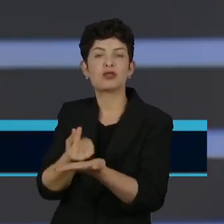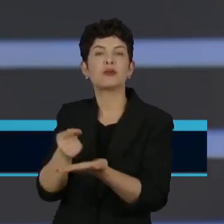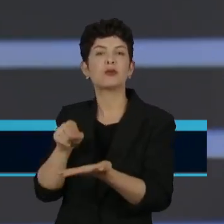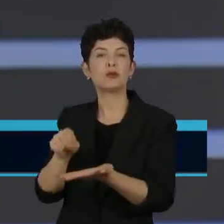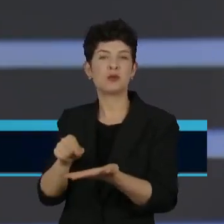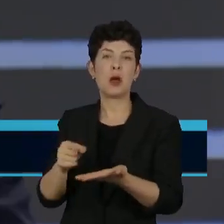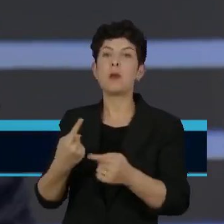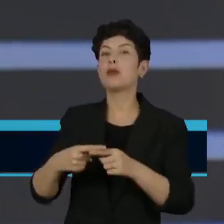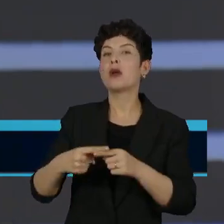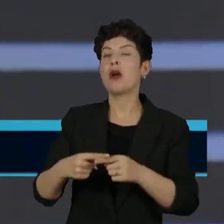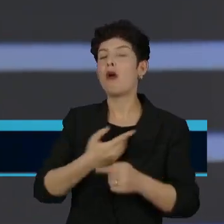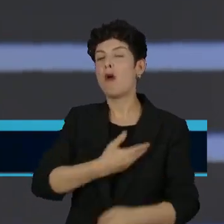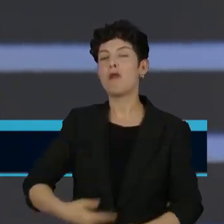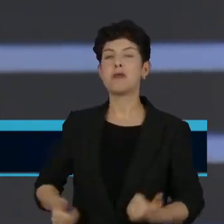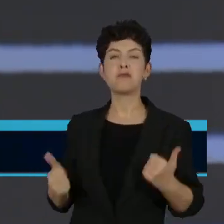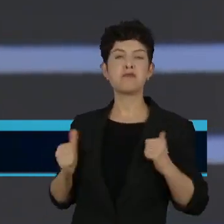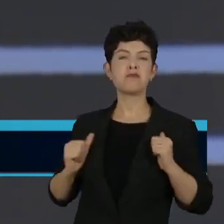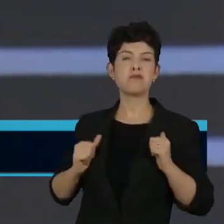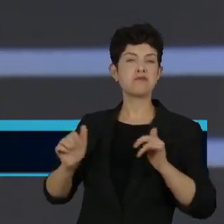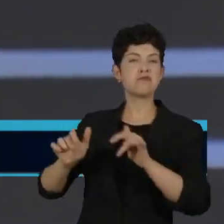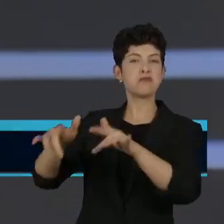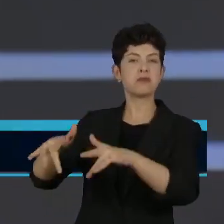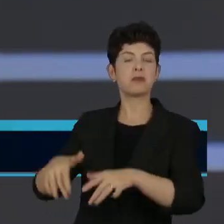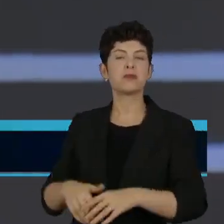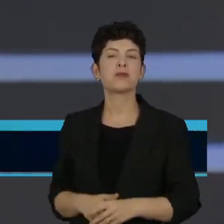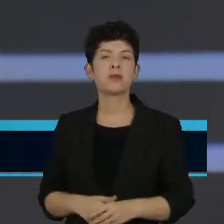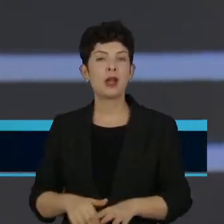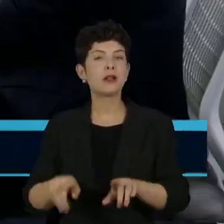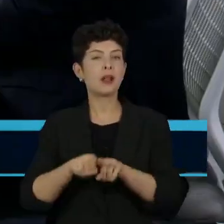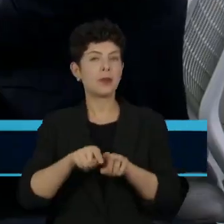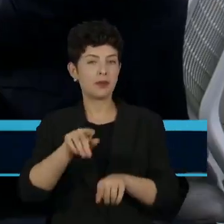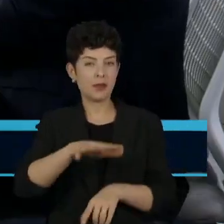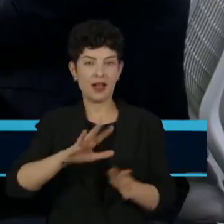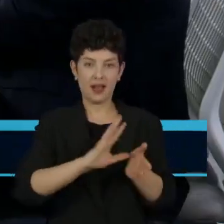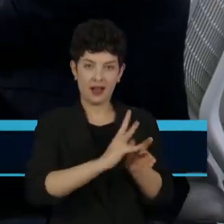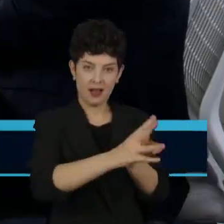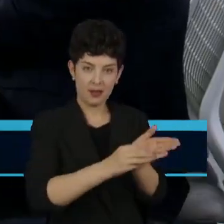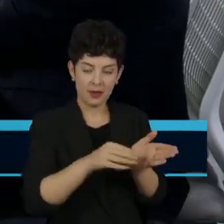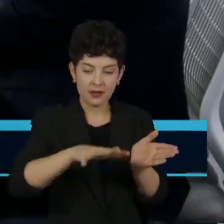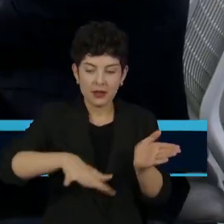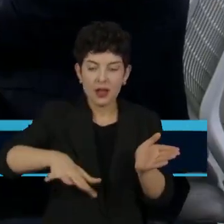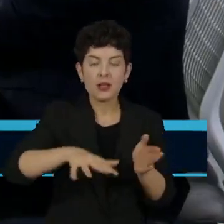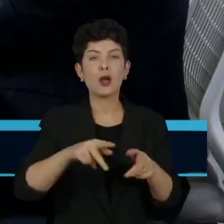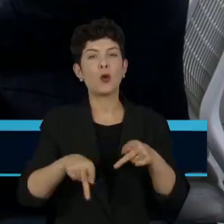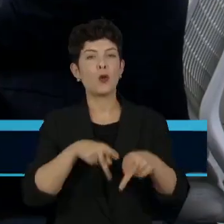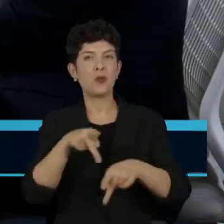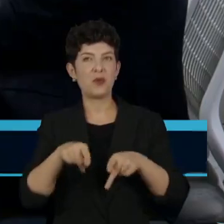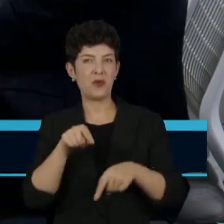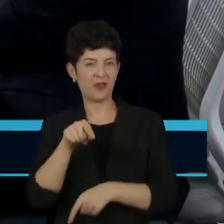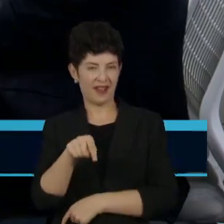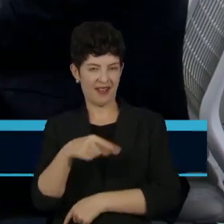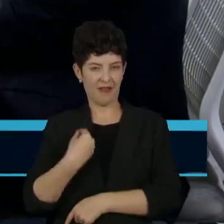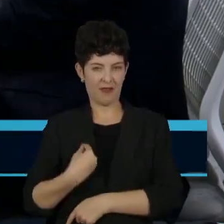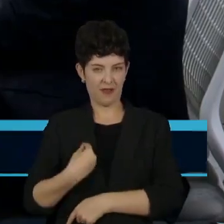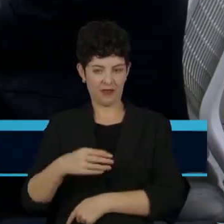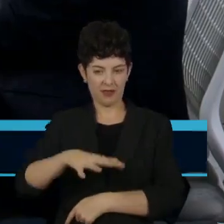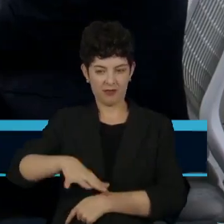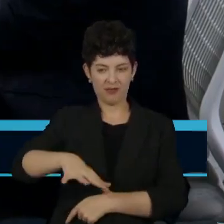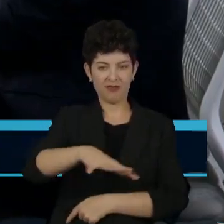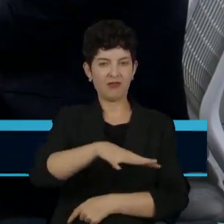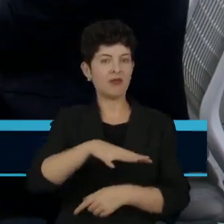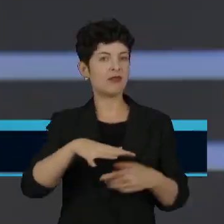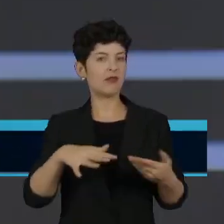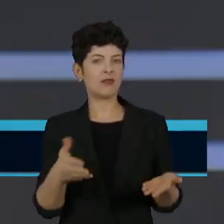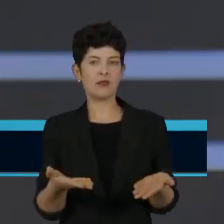ocasiona isso. Também a gente nunca pode esquecer, particularmente numa região como a Amazônia, que a população dali, extremamente